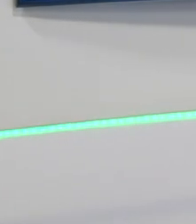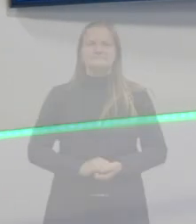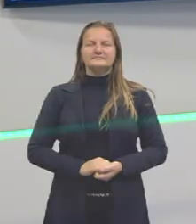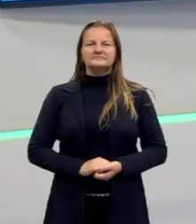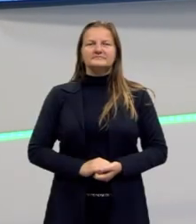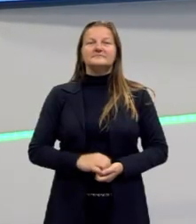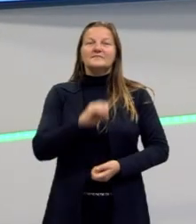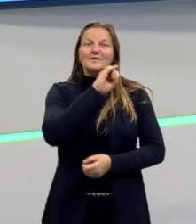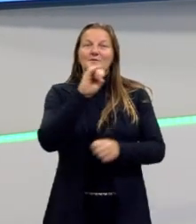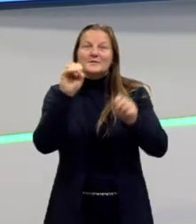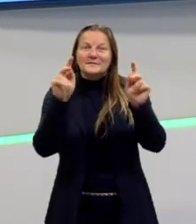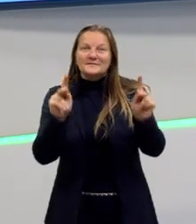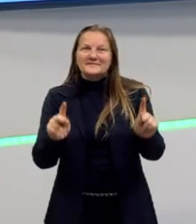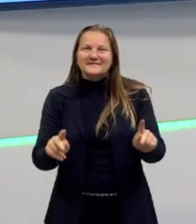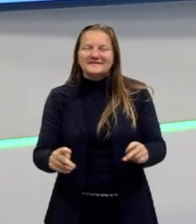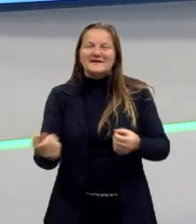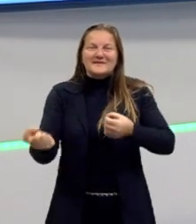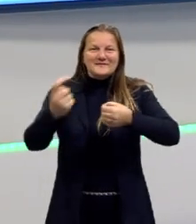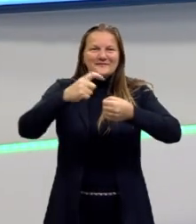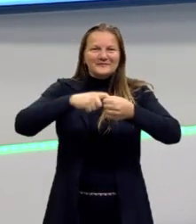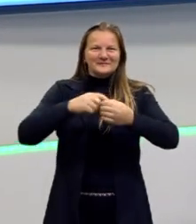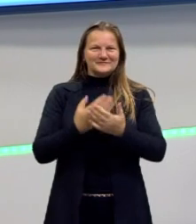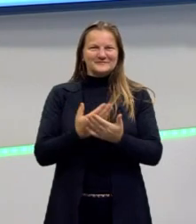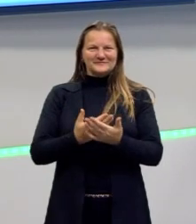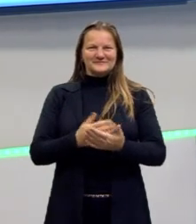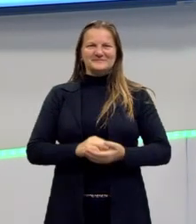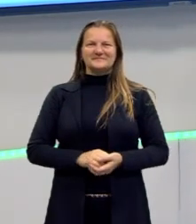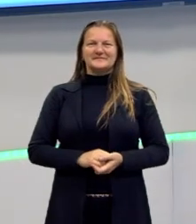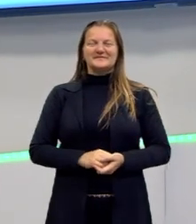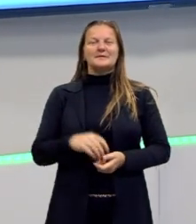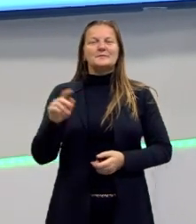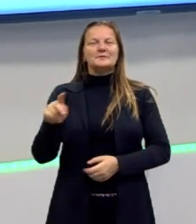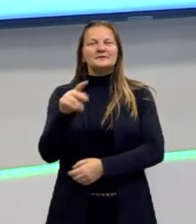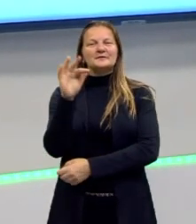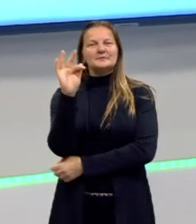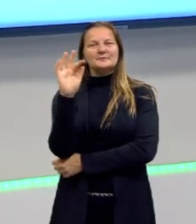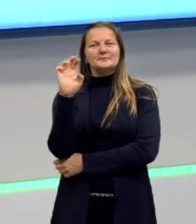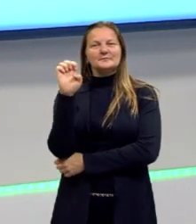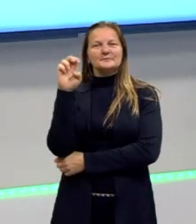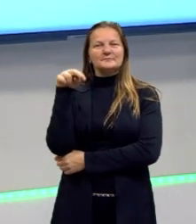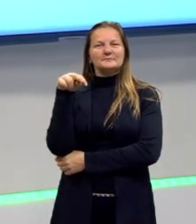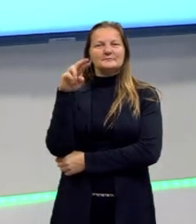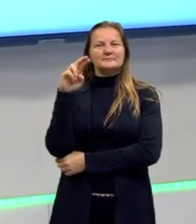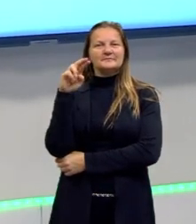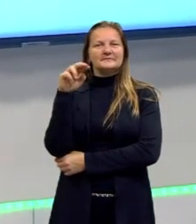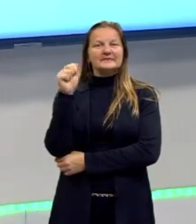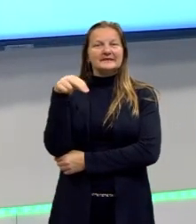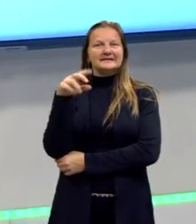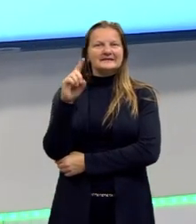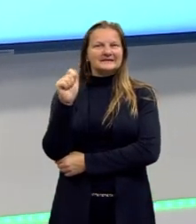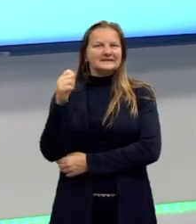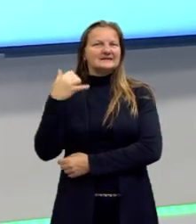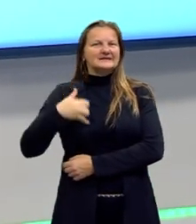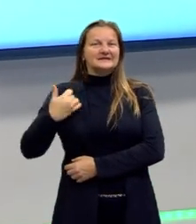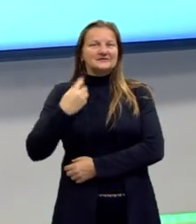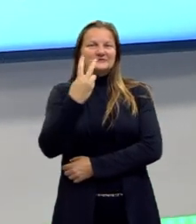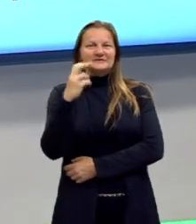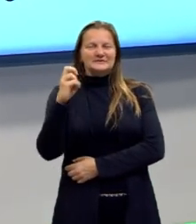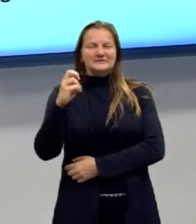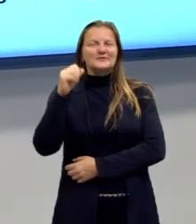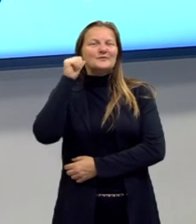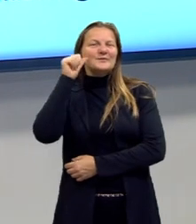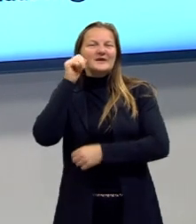oi pessoas Voltamos para mais uma aula eu sou Prof Fernanda tenho 25 anos sou